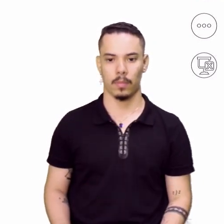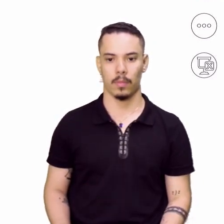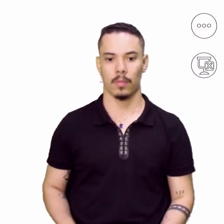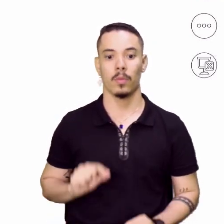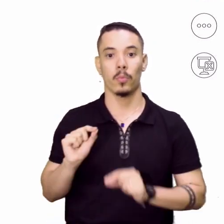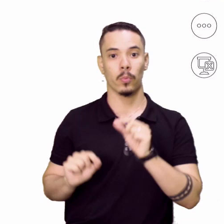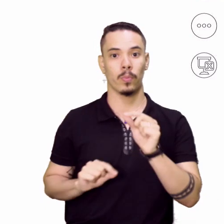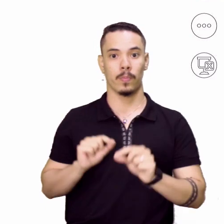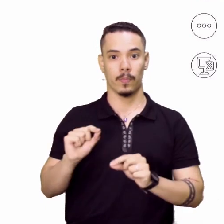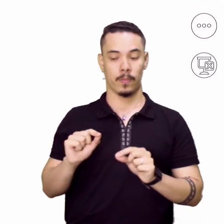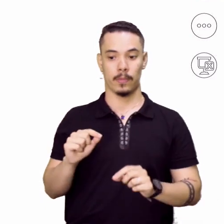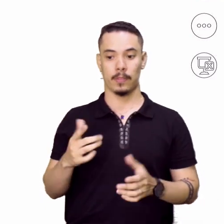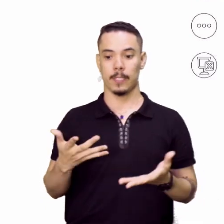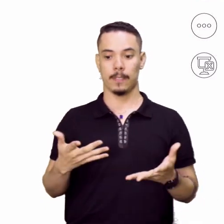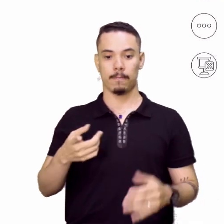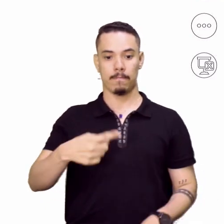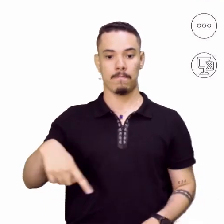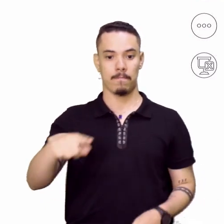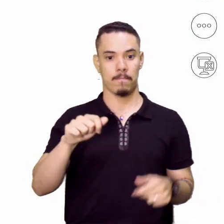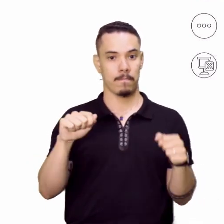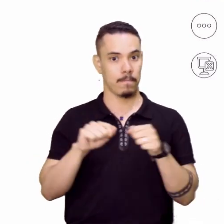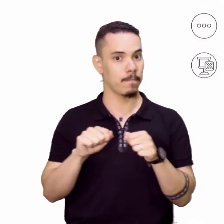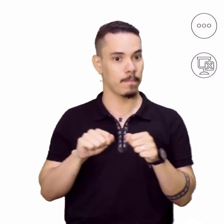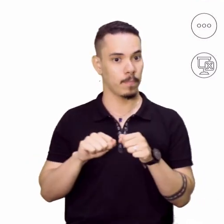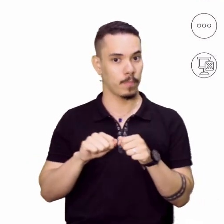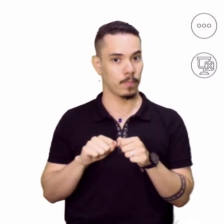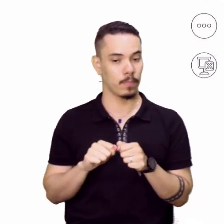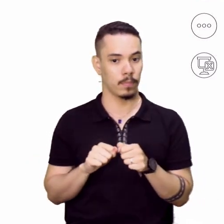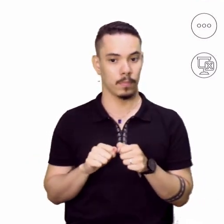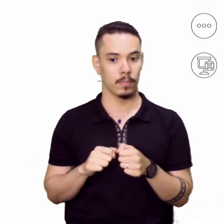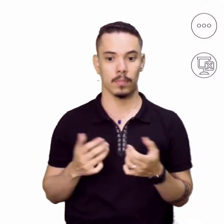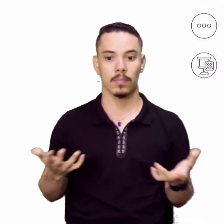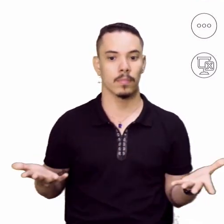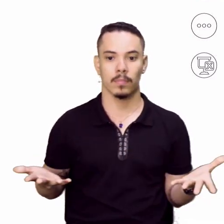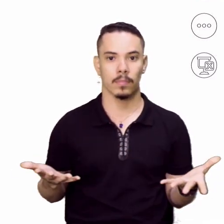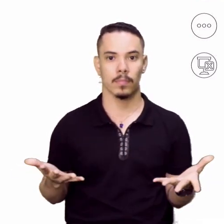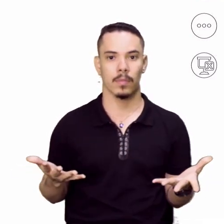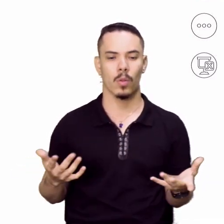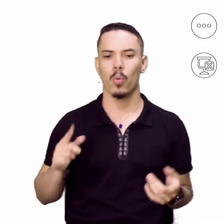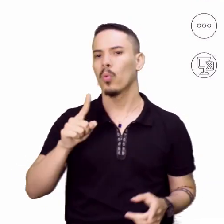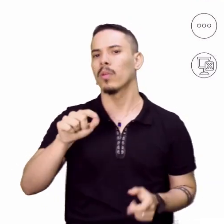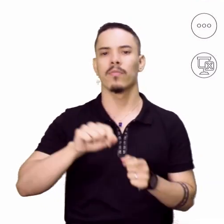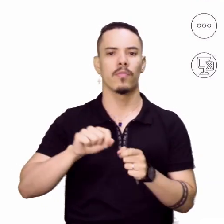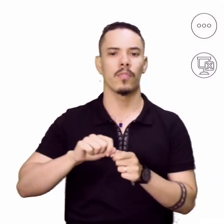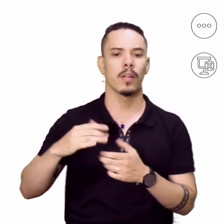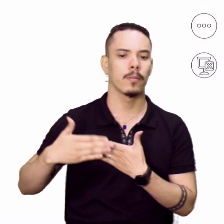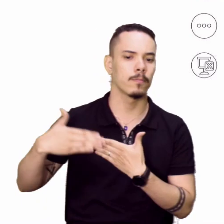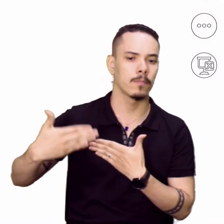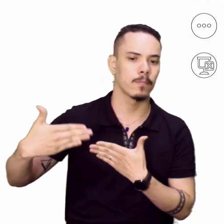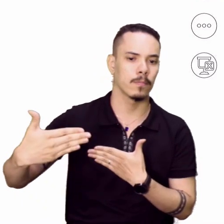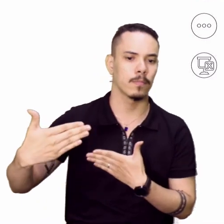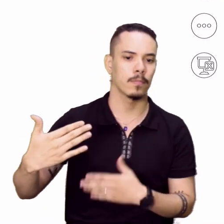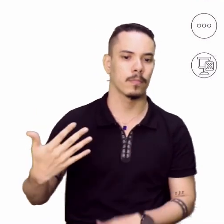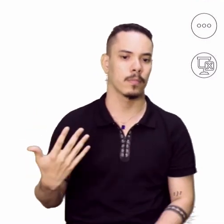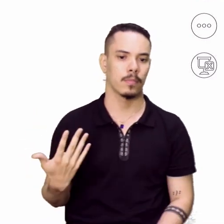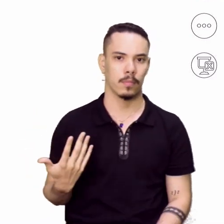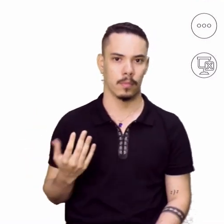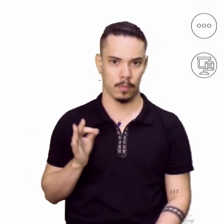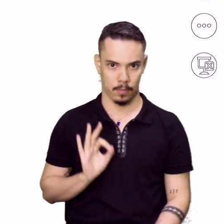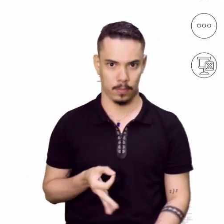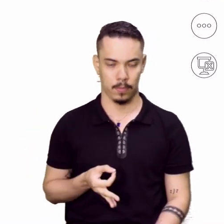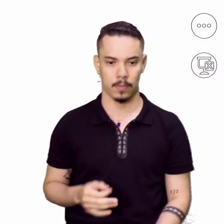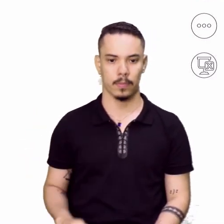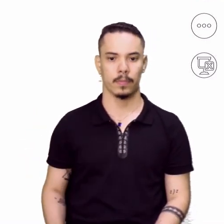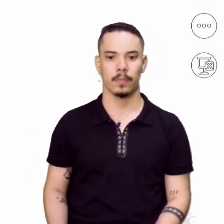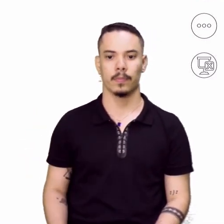que você fará é isso essa pergunta O que você fará temos o qu